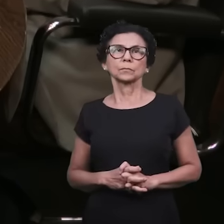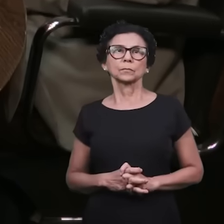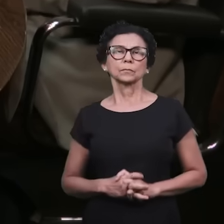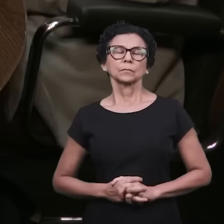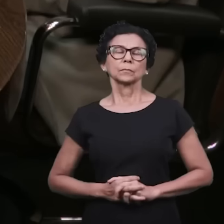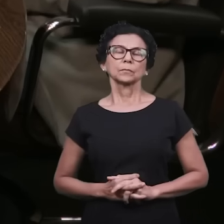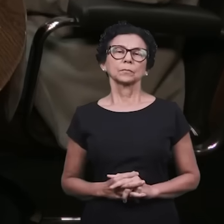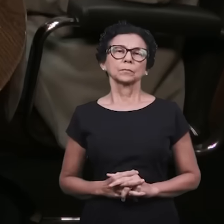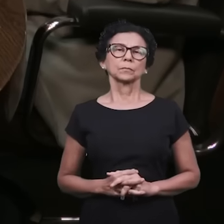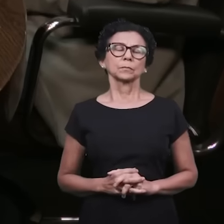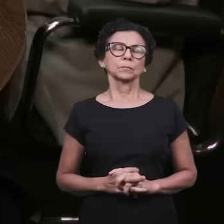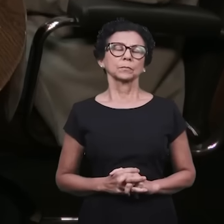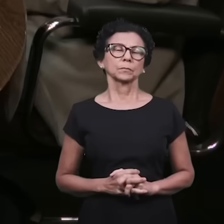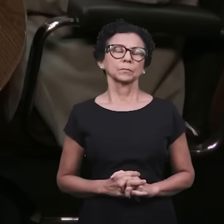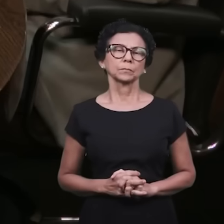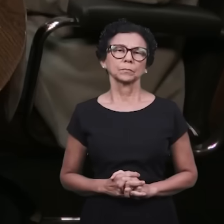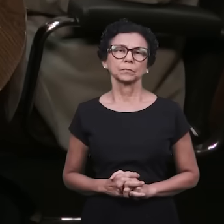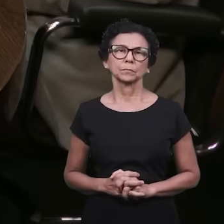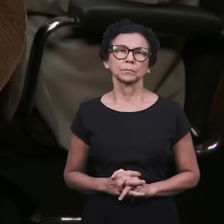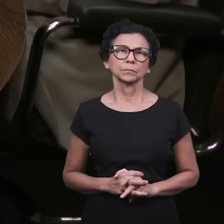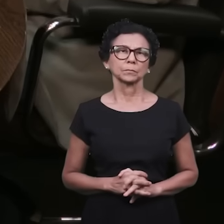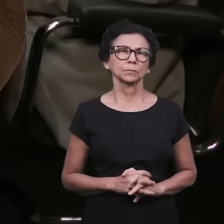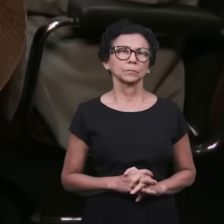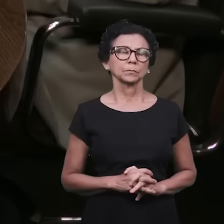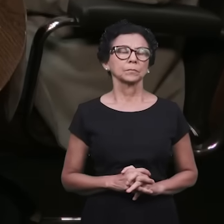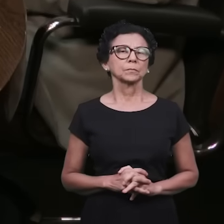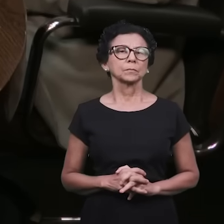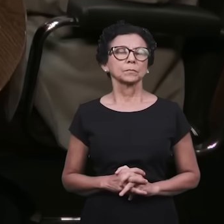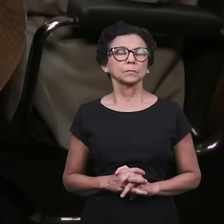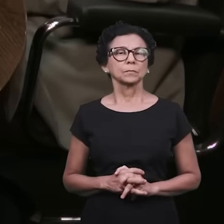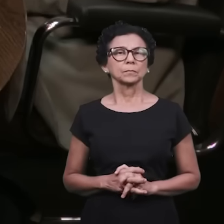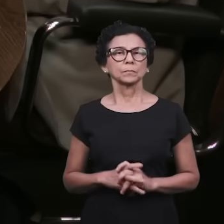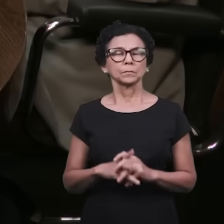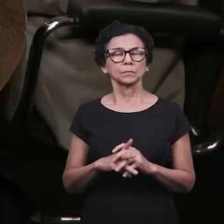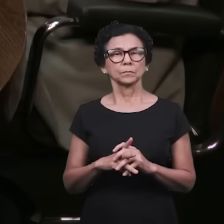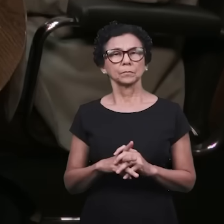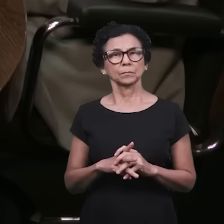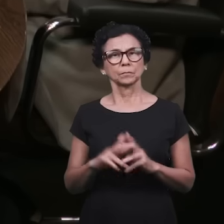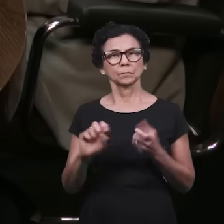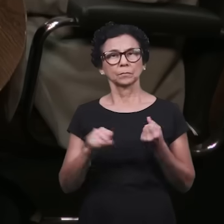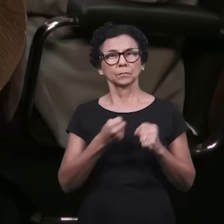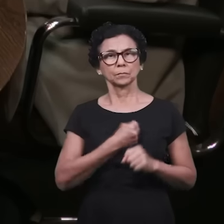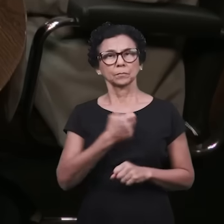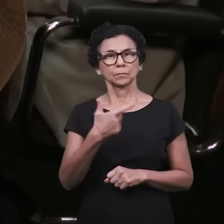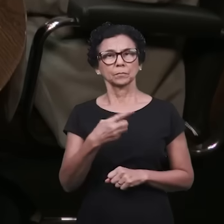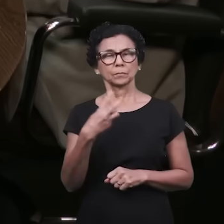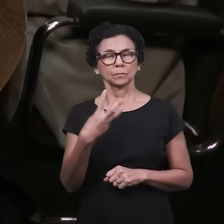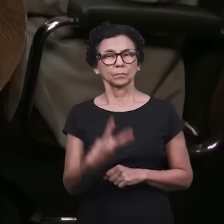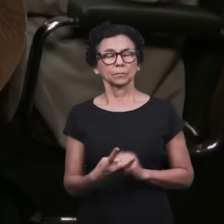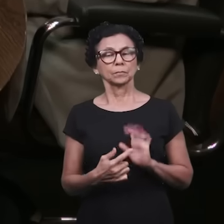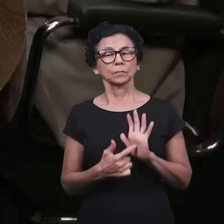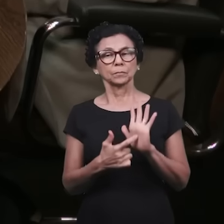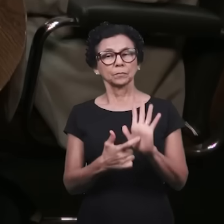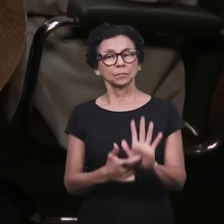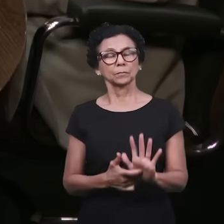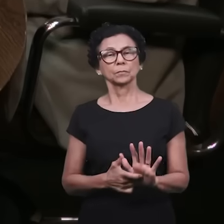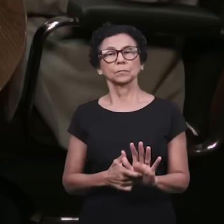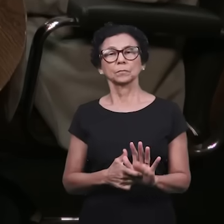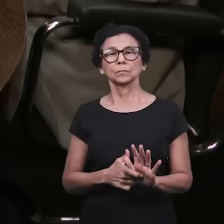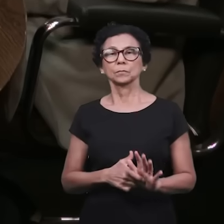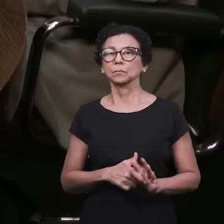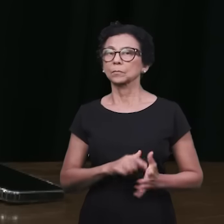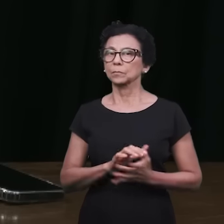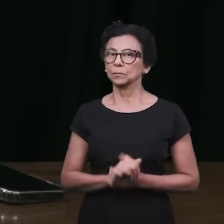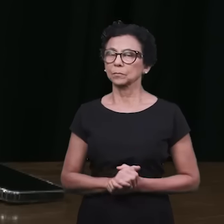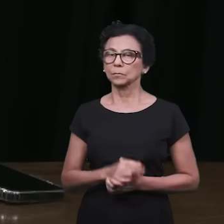ali do verso 1 ao verso 6, mas ele fala que é uma incumbência do pastor não deixar faltar nada